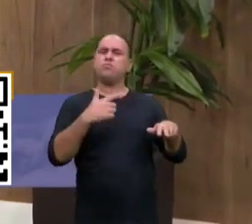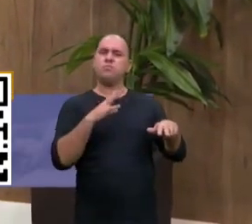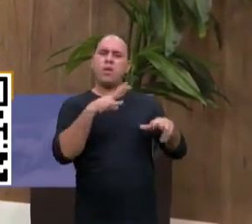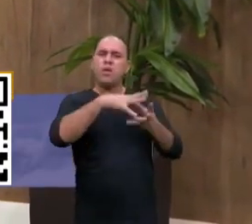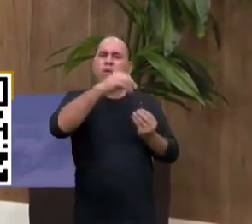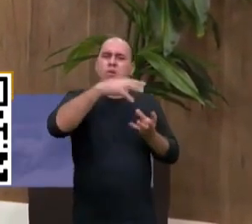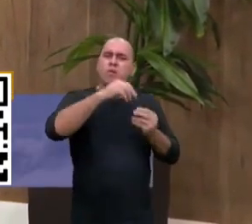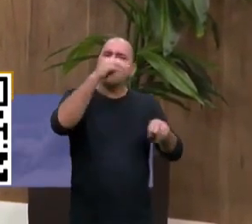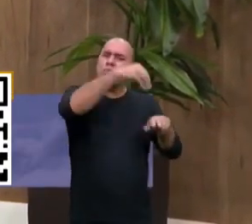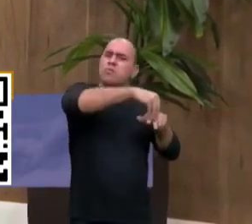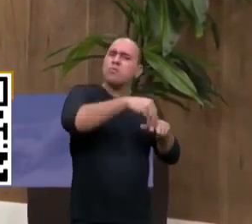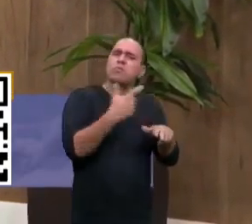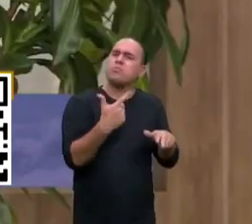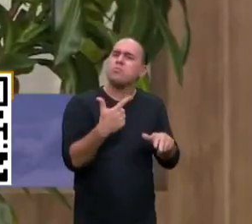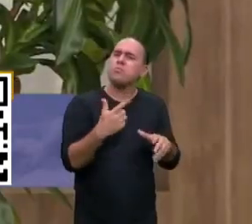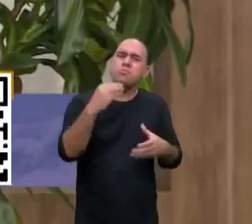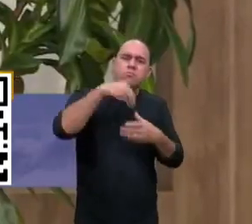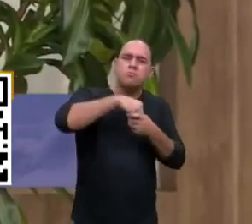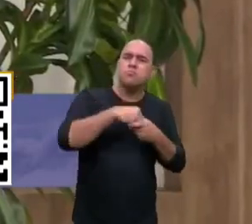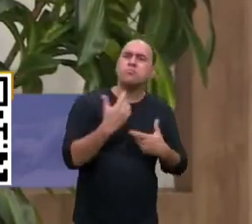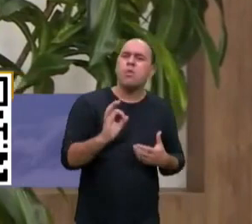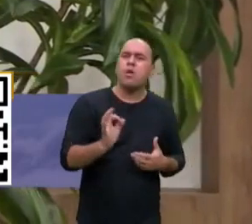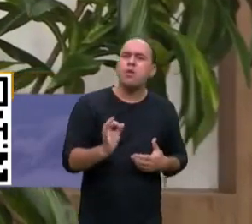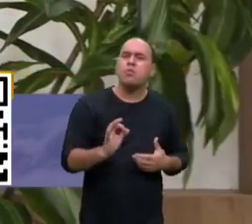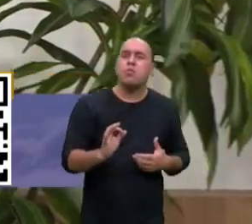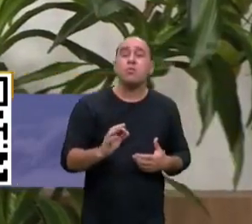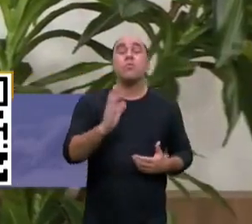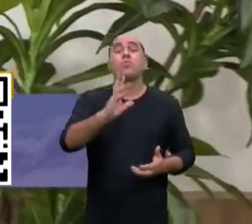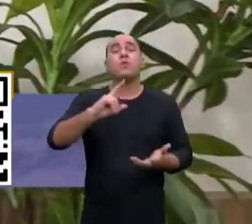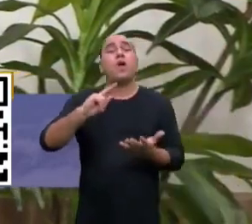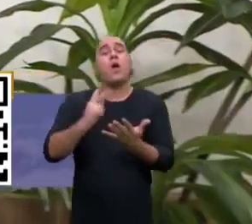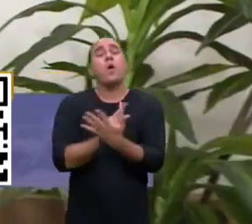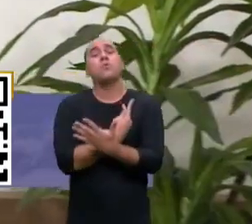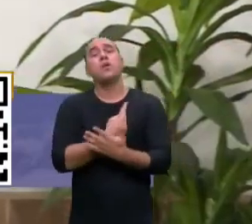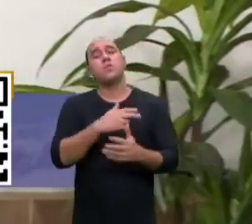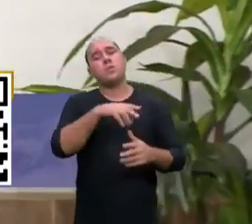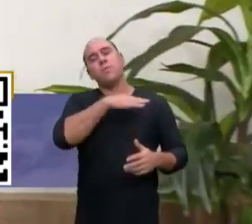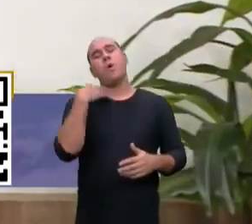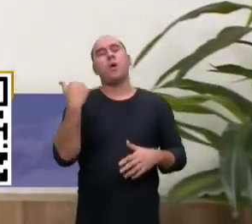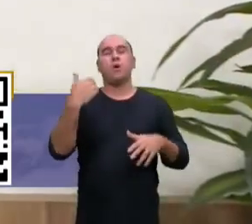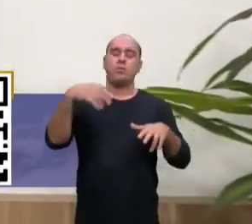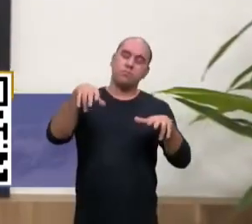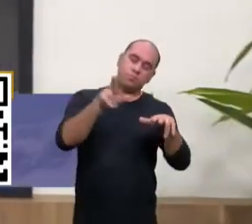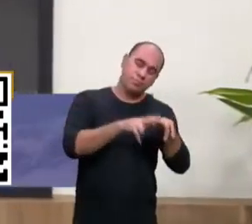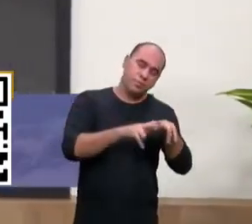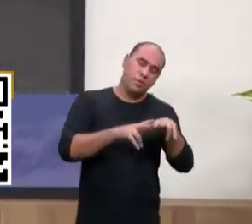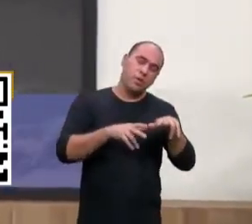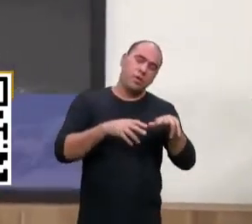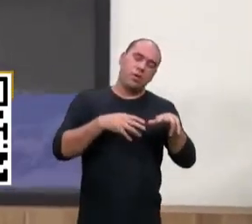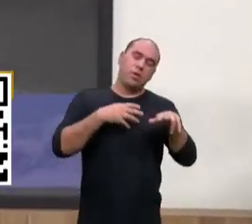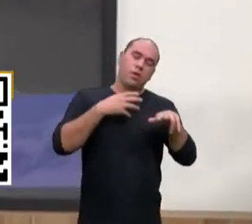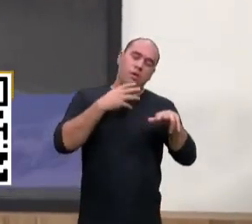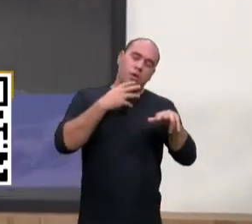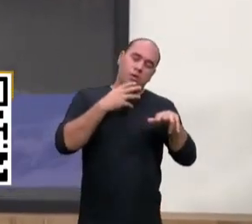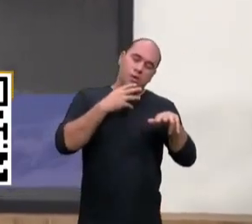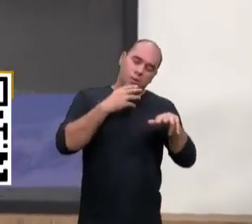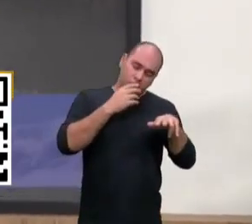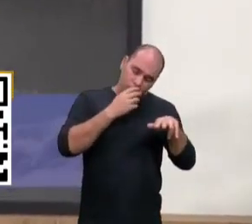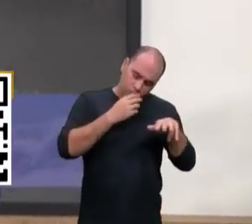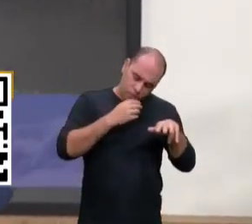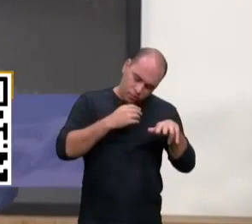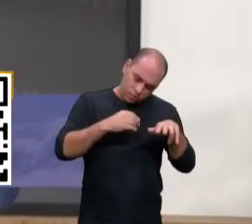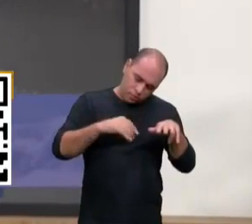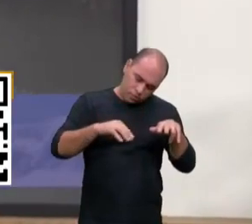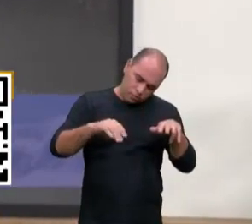entidade dentro dela ok O que é que sai da pessoa depois que ela morre o fôlego de vida a pessoa dá o último suspiro